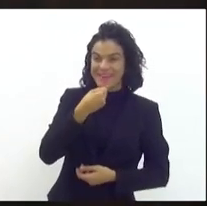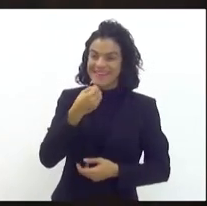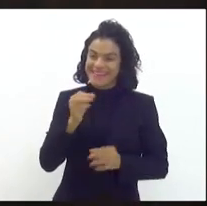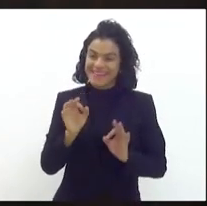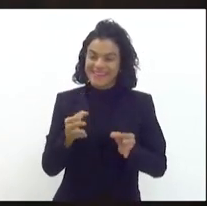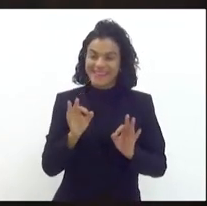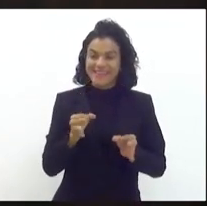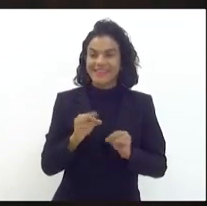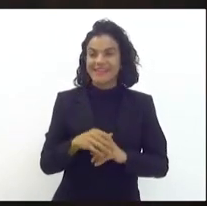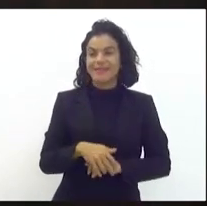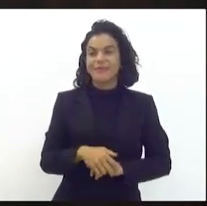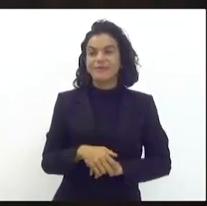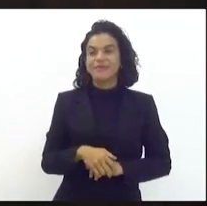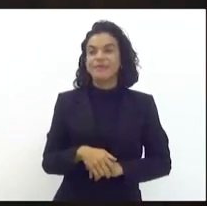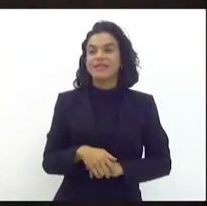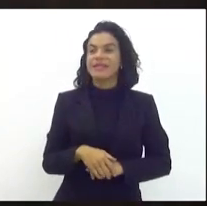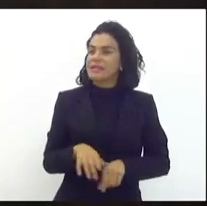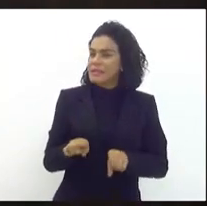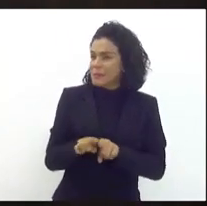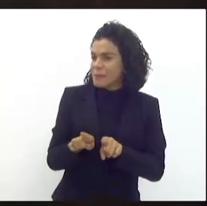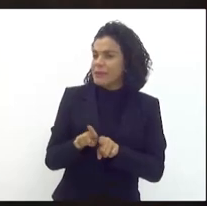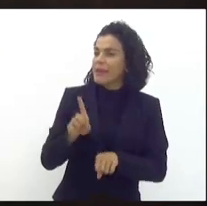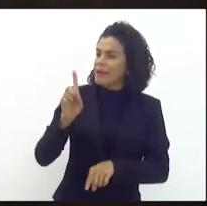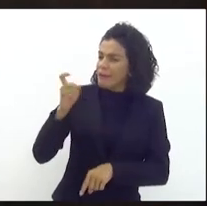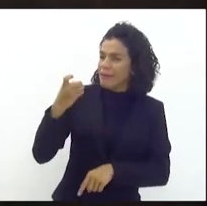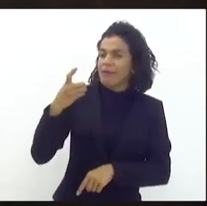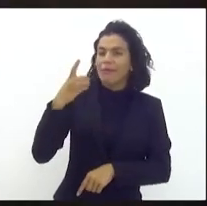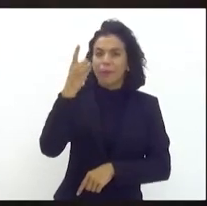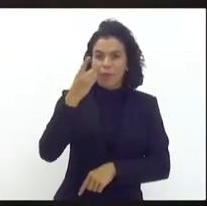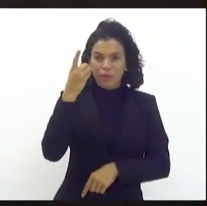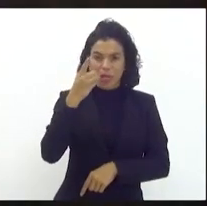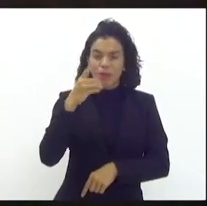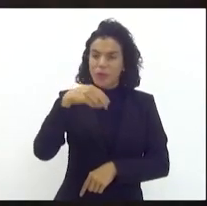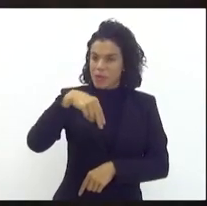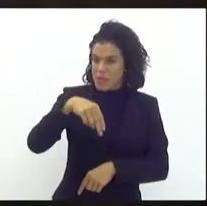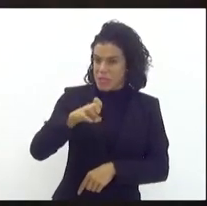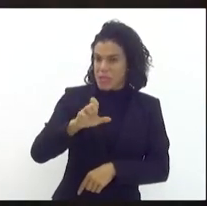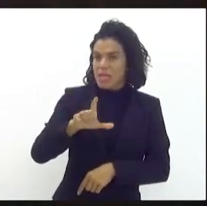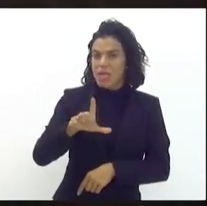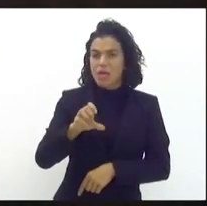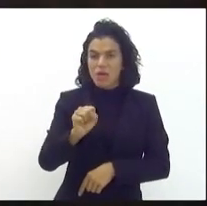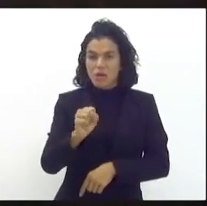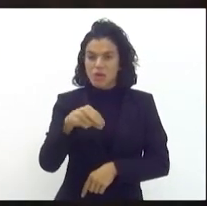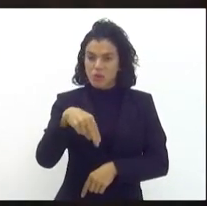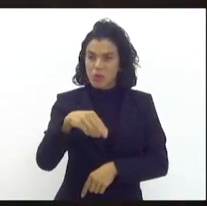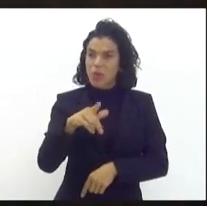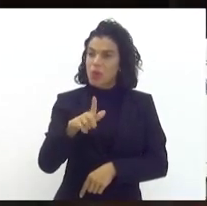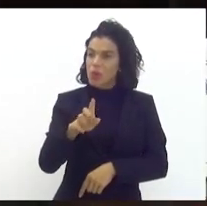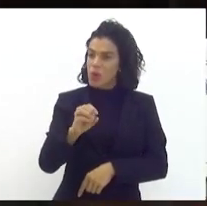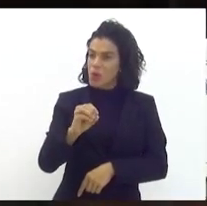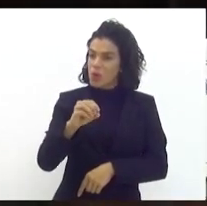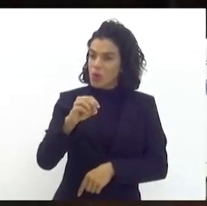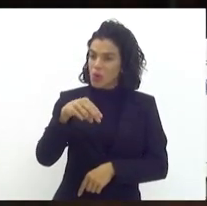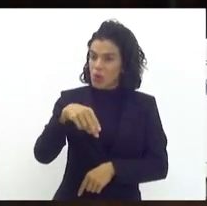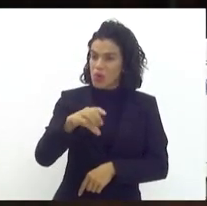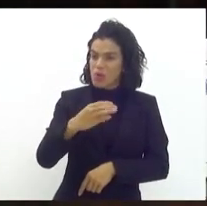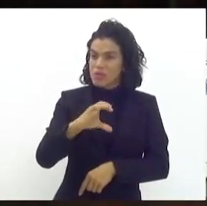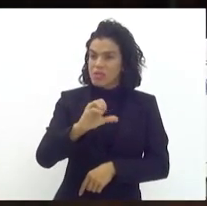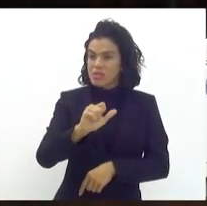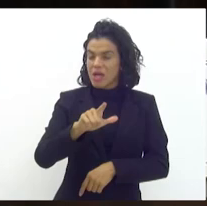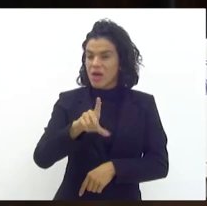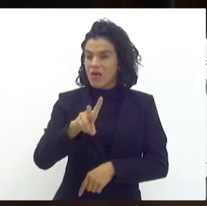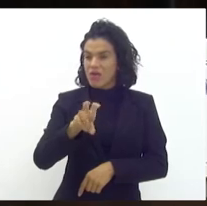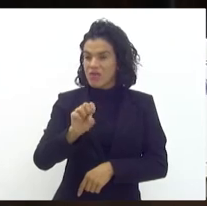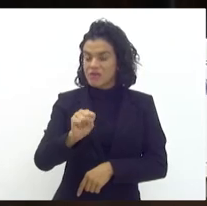Além disso tem o deputado também Nélson Gonçalves aqui né lá em Volta